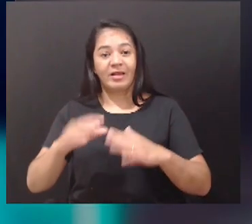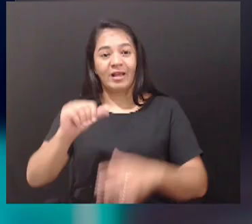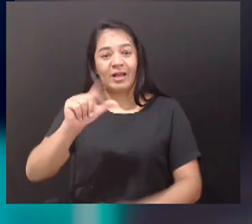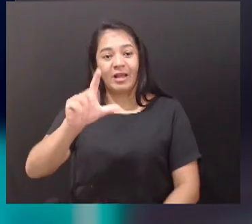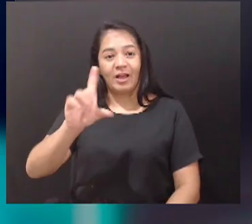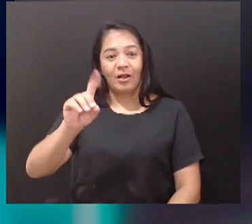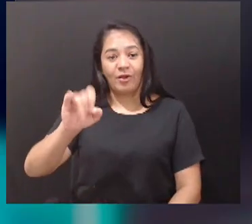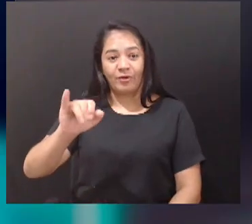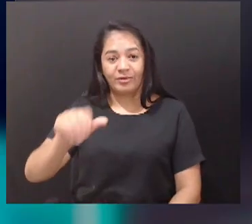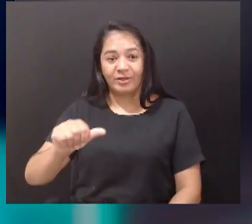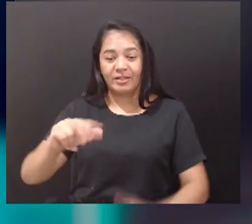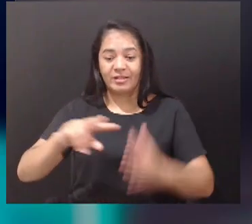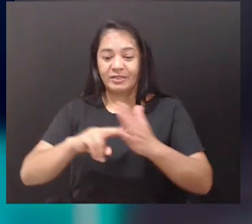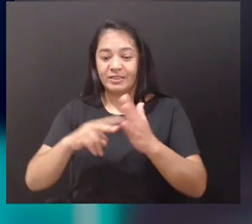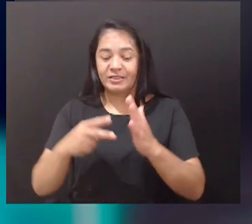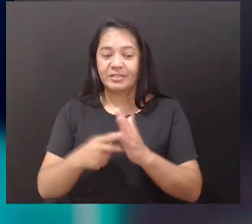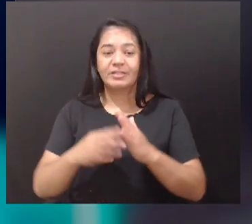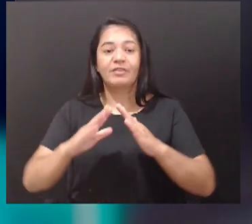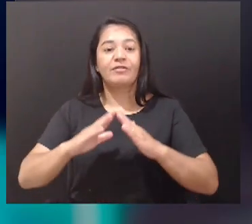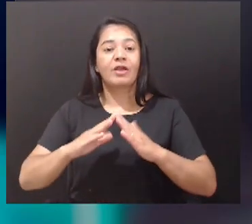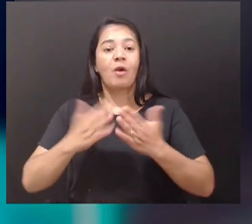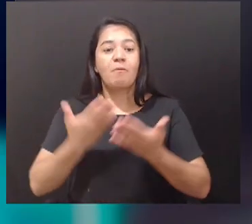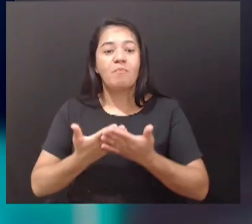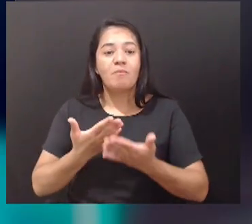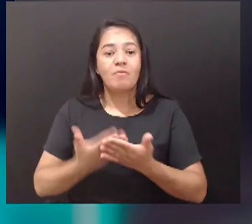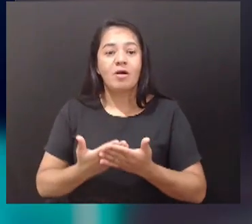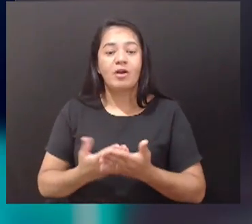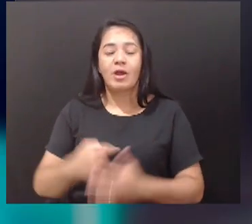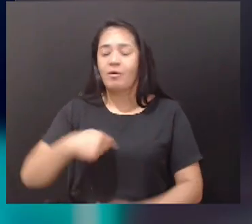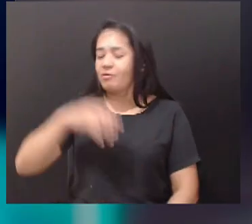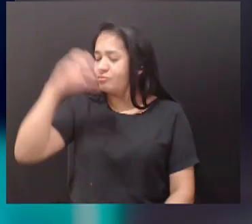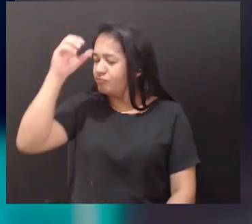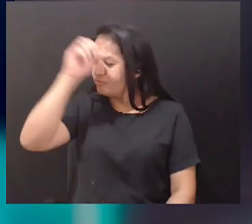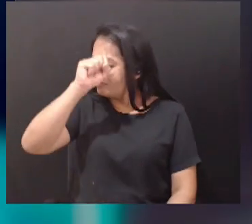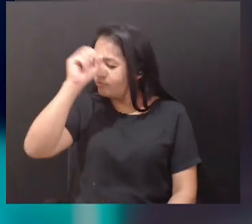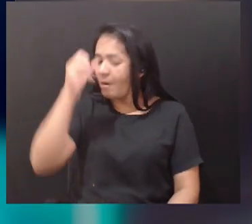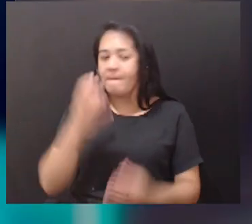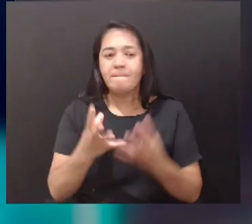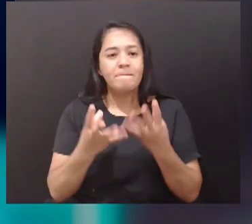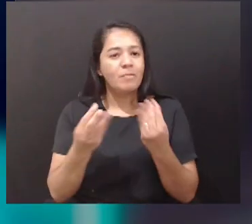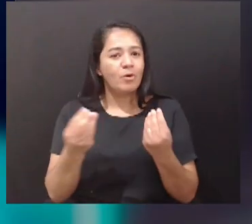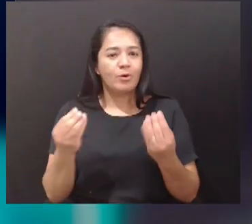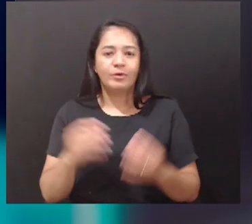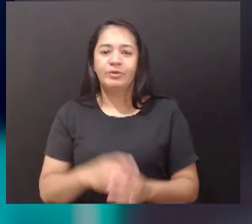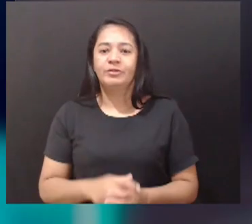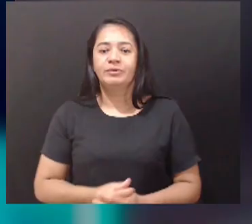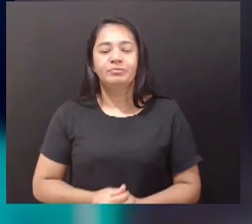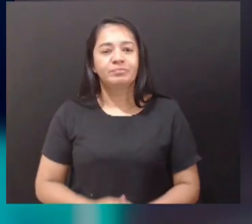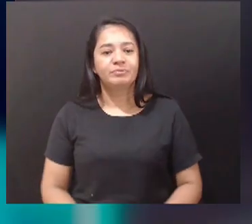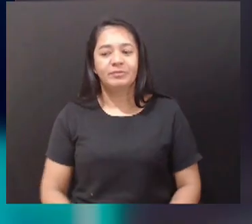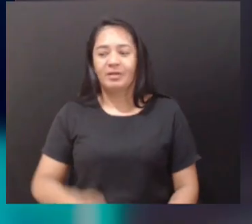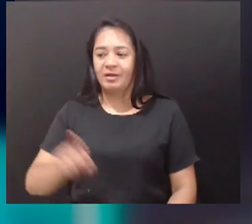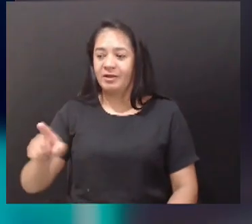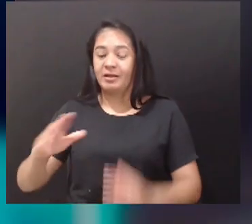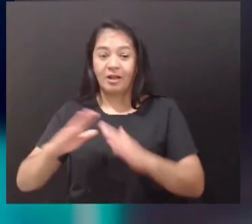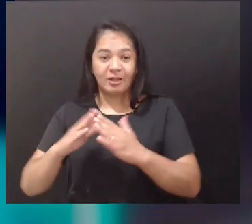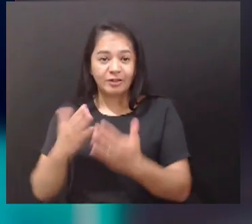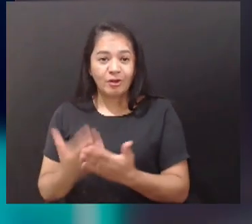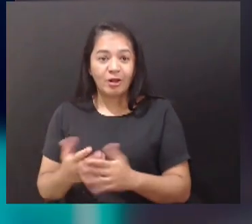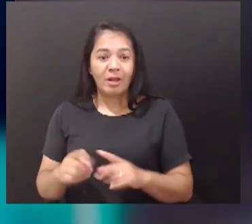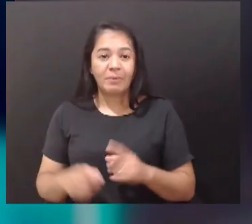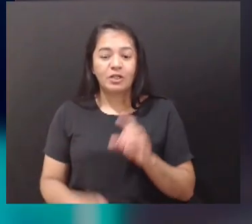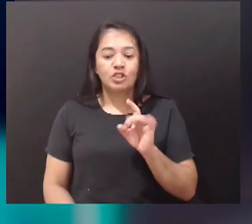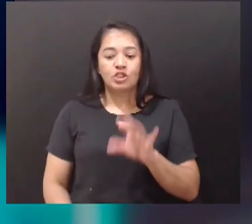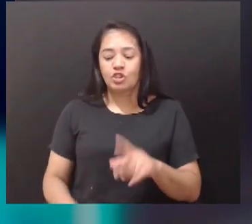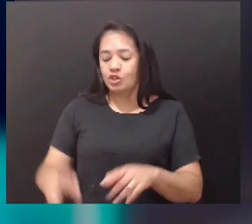uma escola, lugar de muito aprendizado, porque eu aprendi muito, muito na aldeia. Não só a cuidar de crianças,